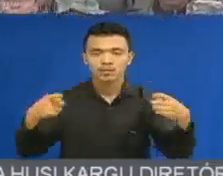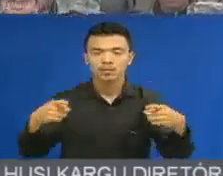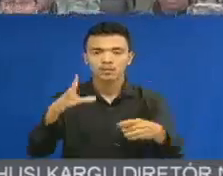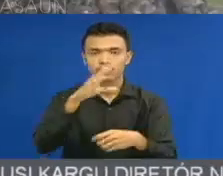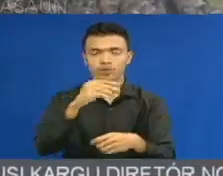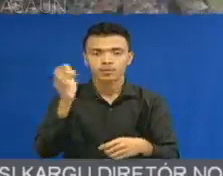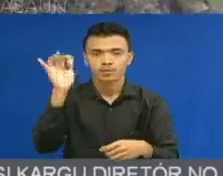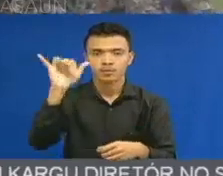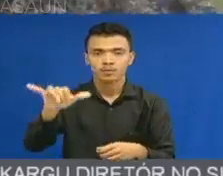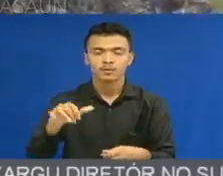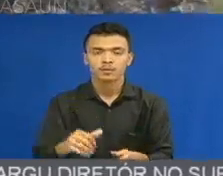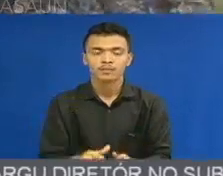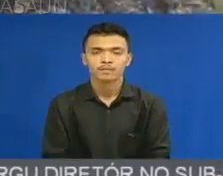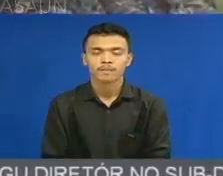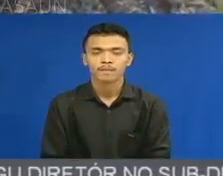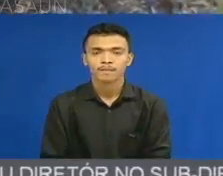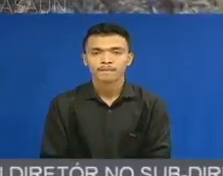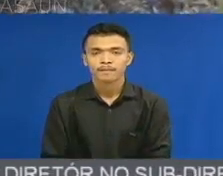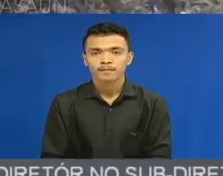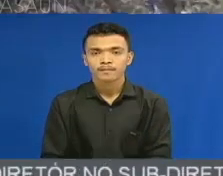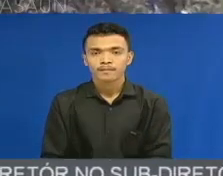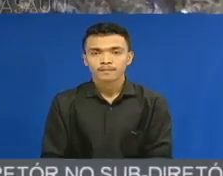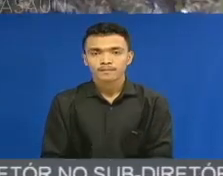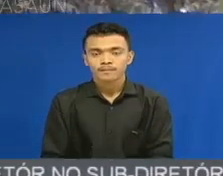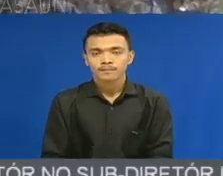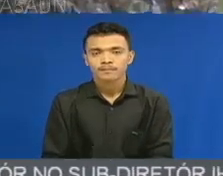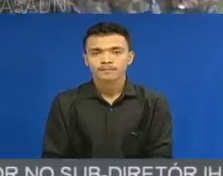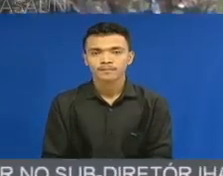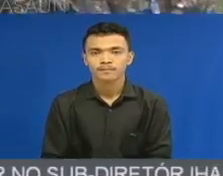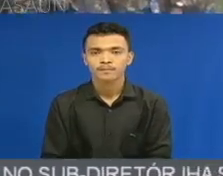invasor Sira. Alvito Alves, Abraão da Costa, RTTL.